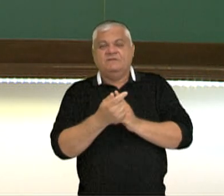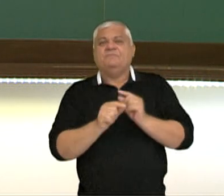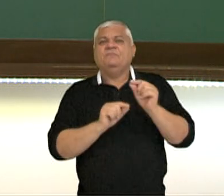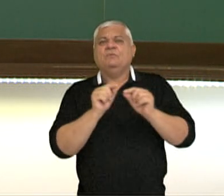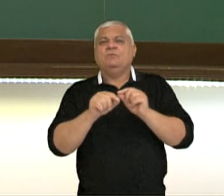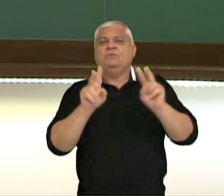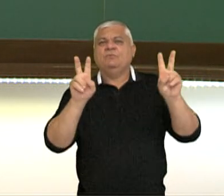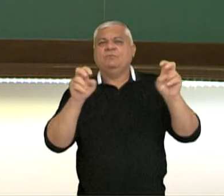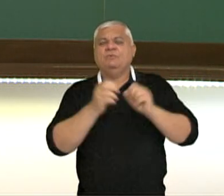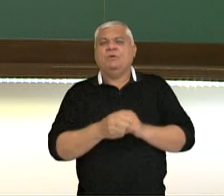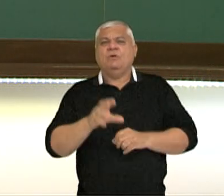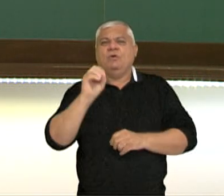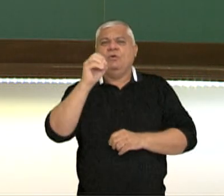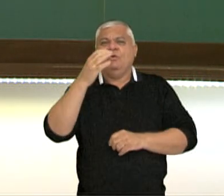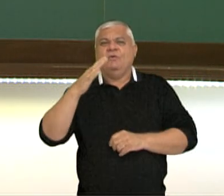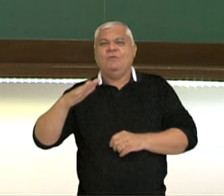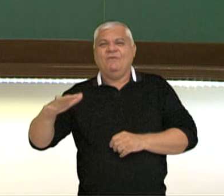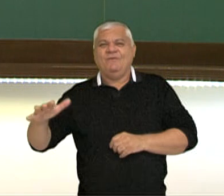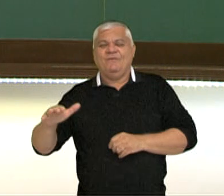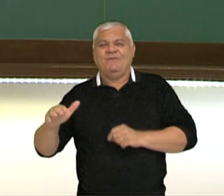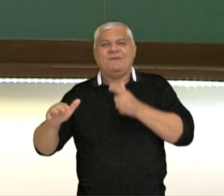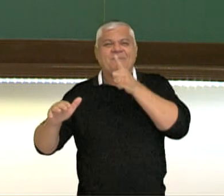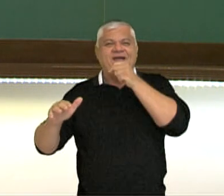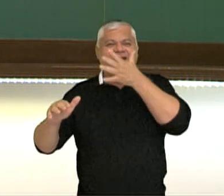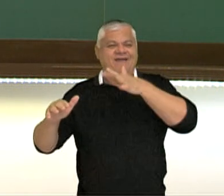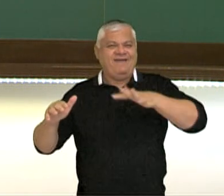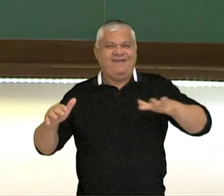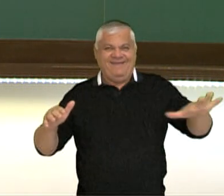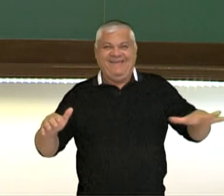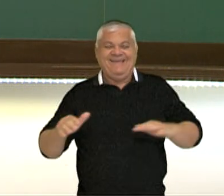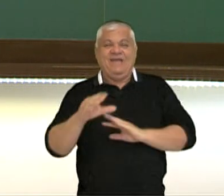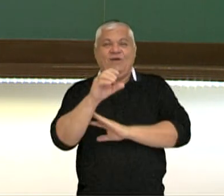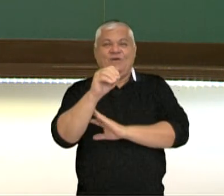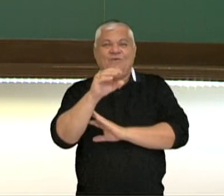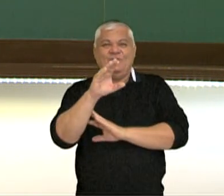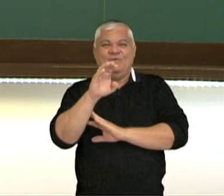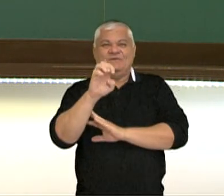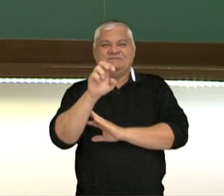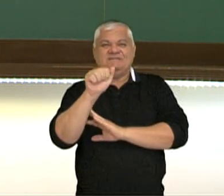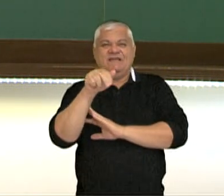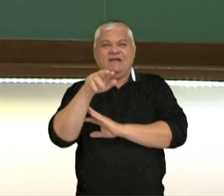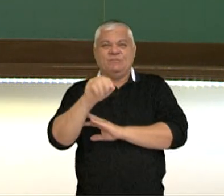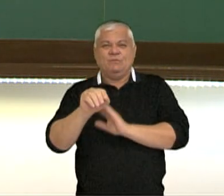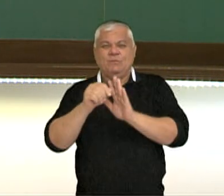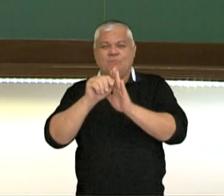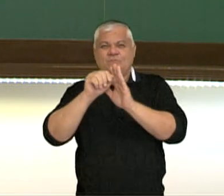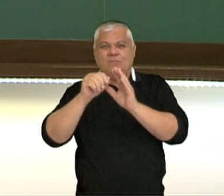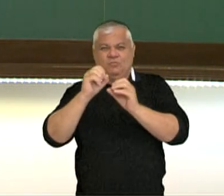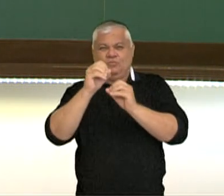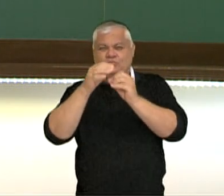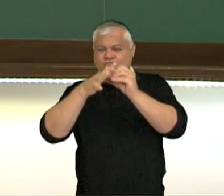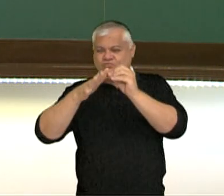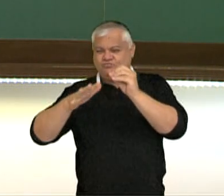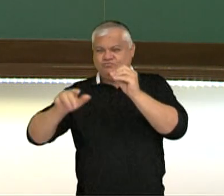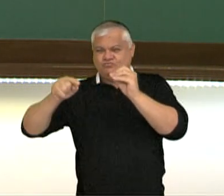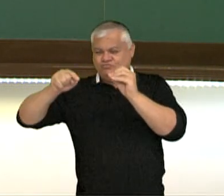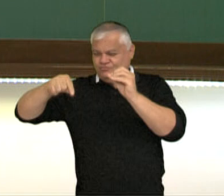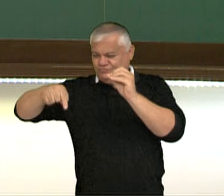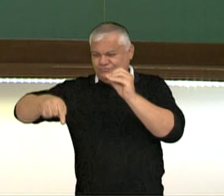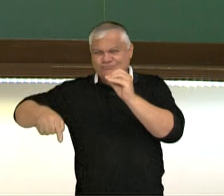falar sobre oceanos e mares, principalmente a questão da utilização dessas áreas e dos